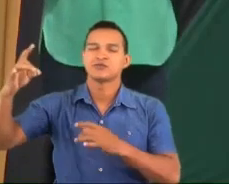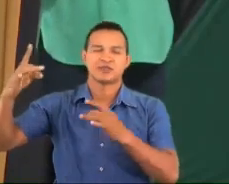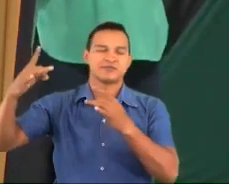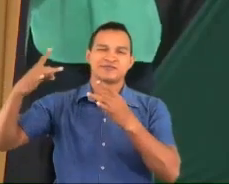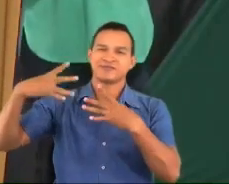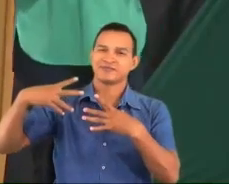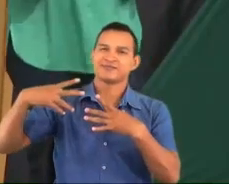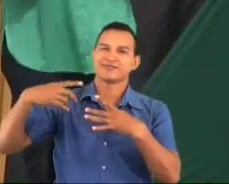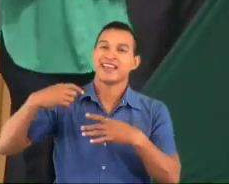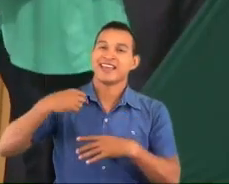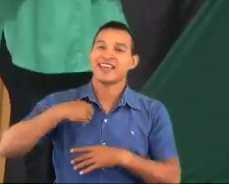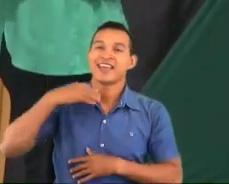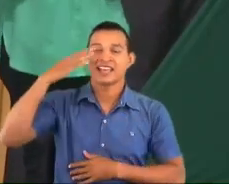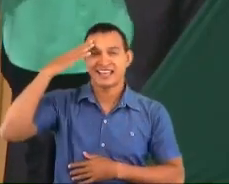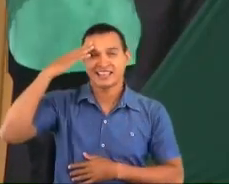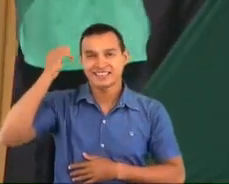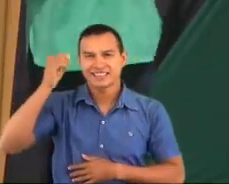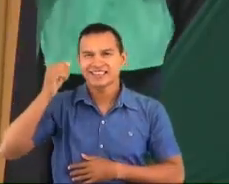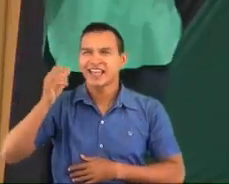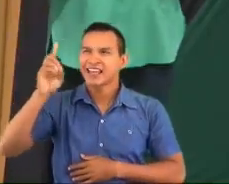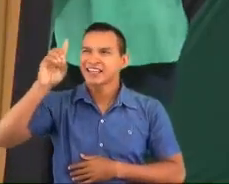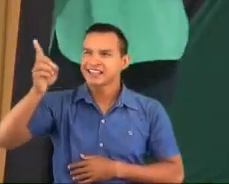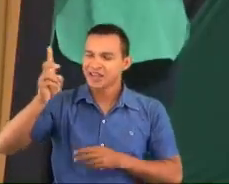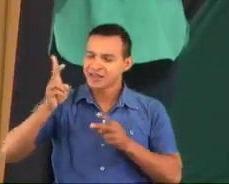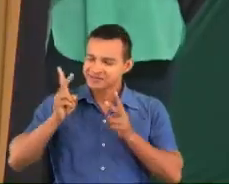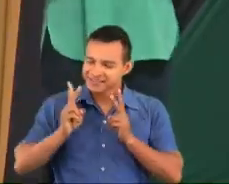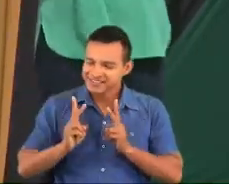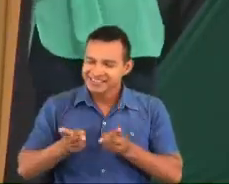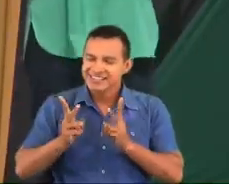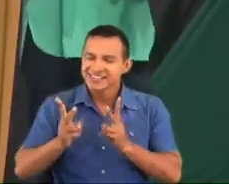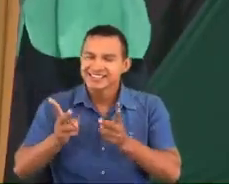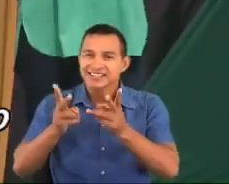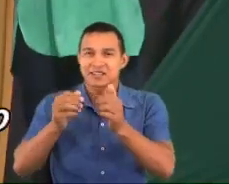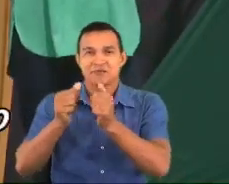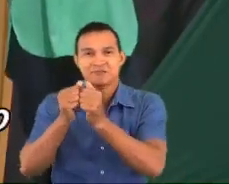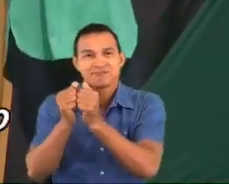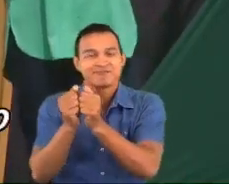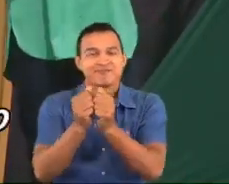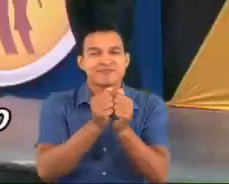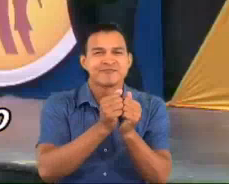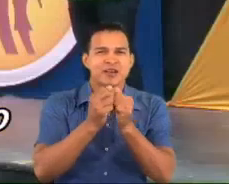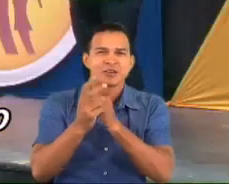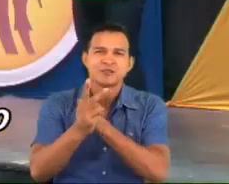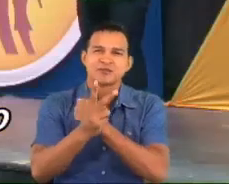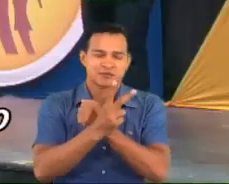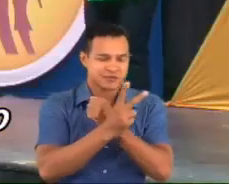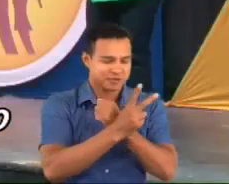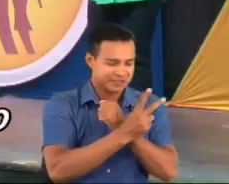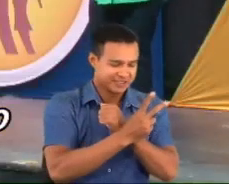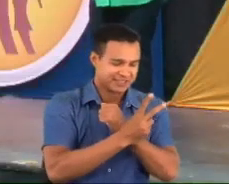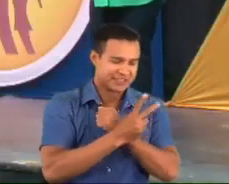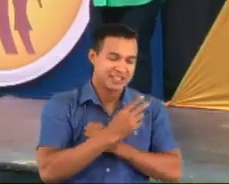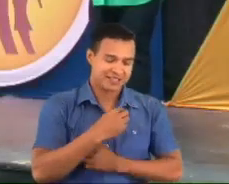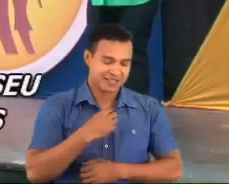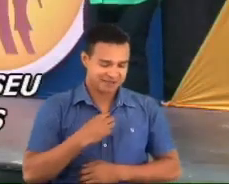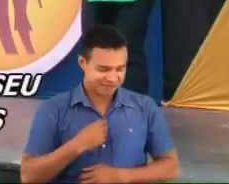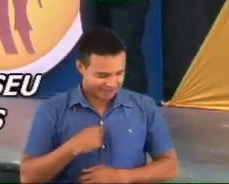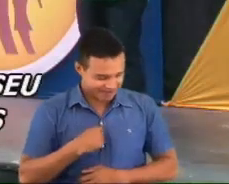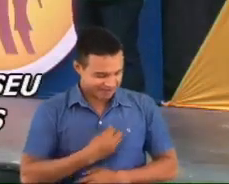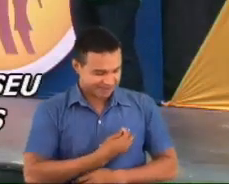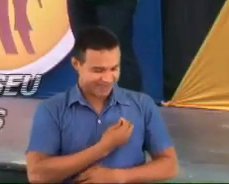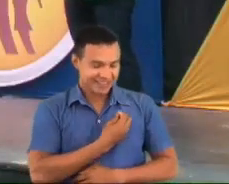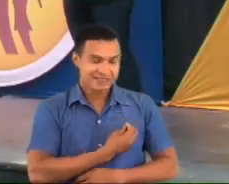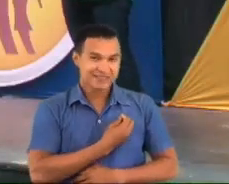Comigo, livrando o meu. meu coração do